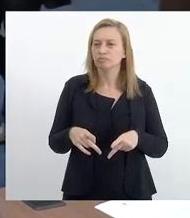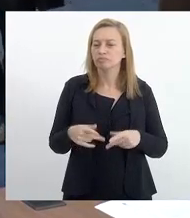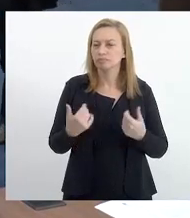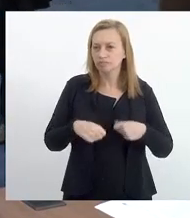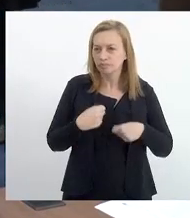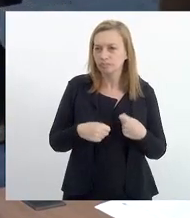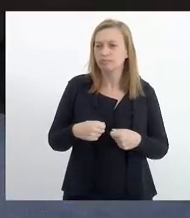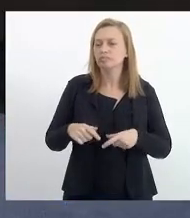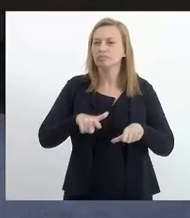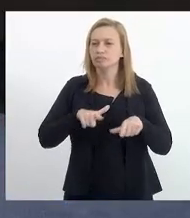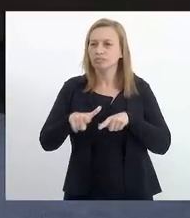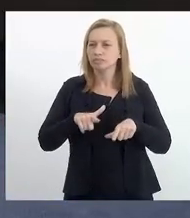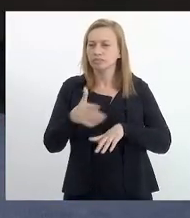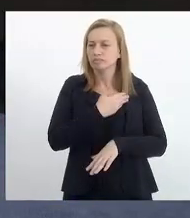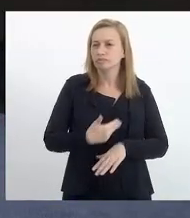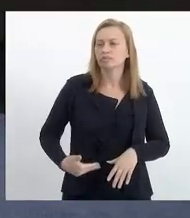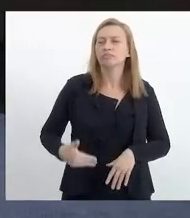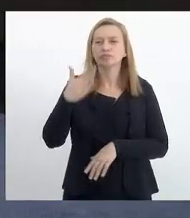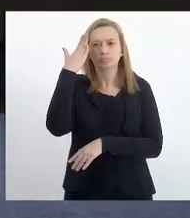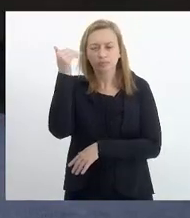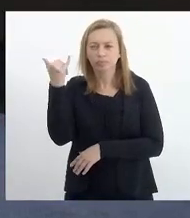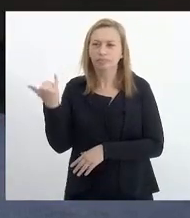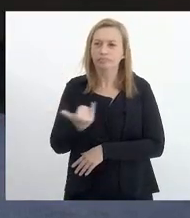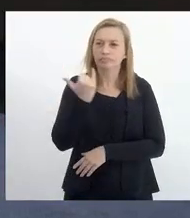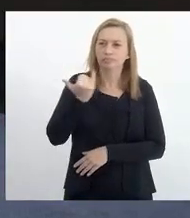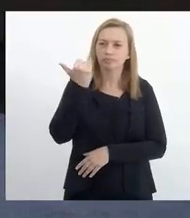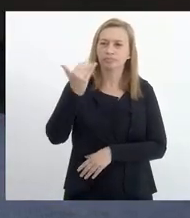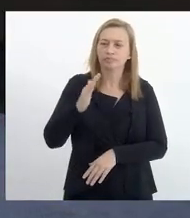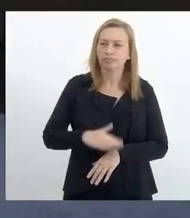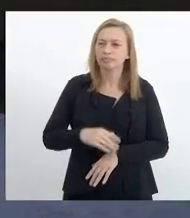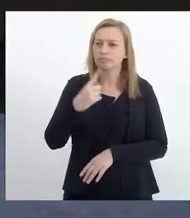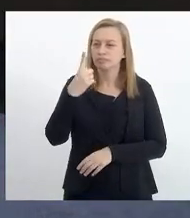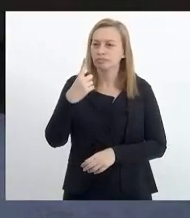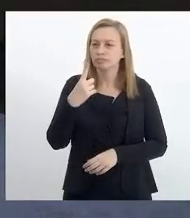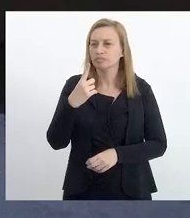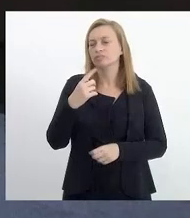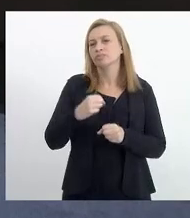sabemos da importância que tivemos nesse pouco mais de um ano e meio,